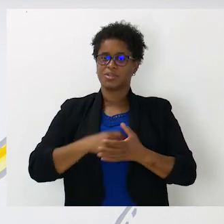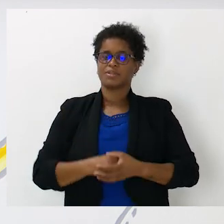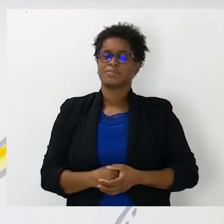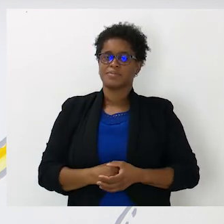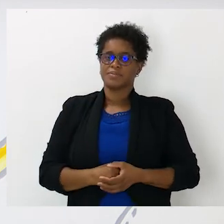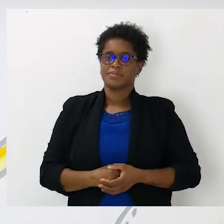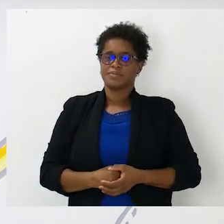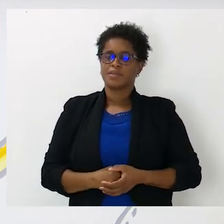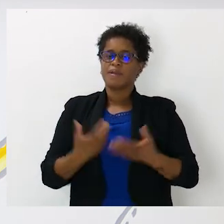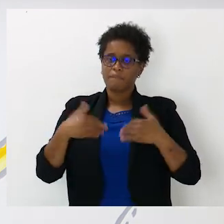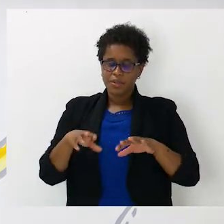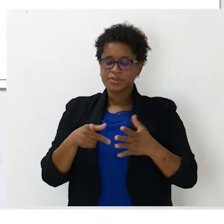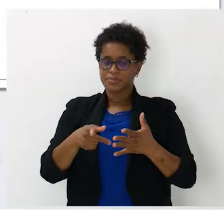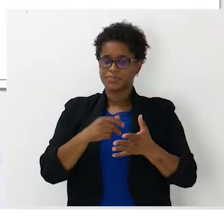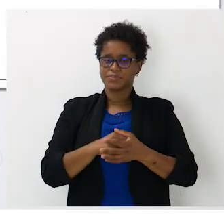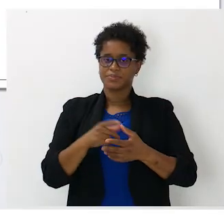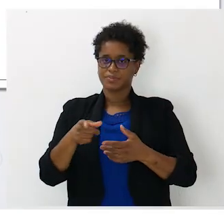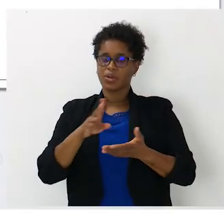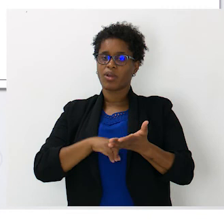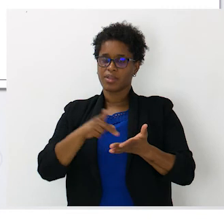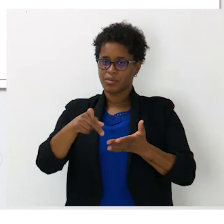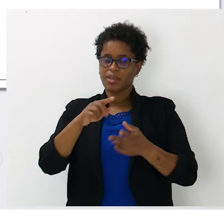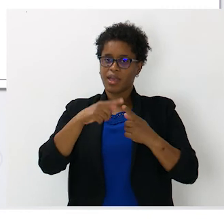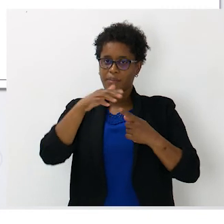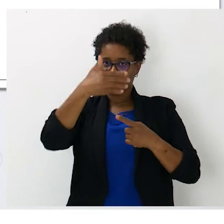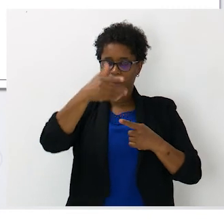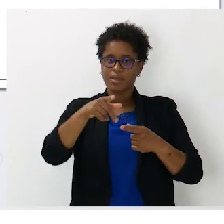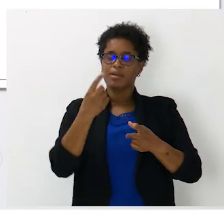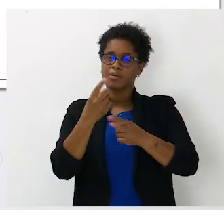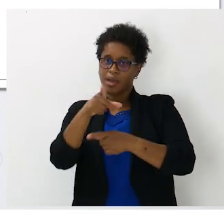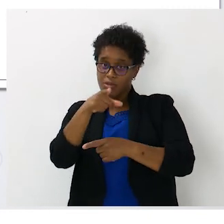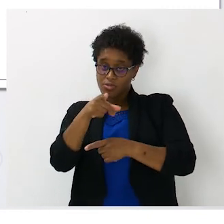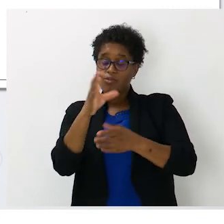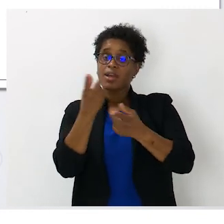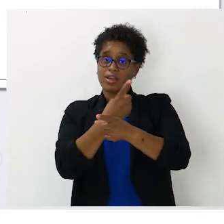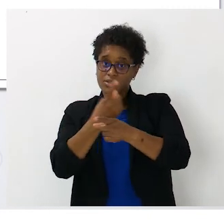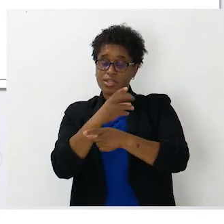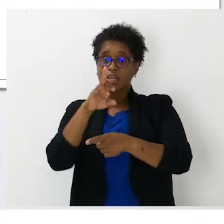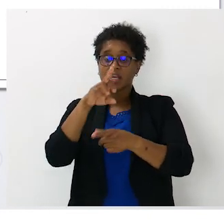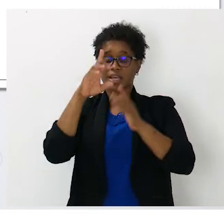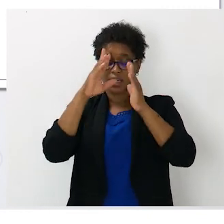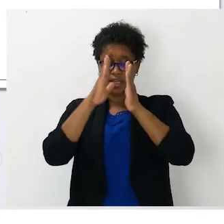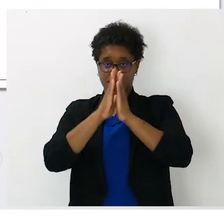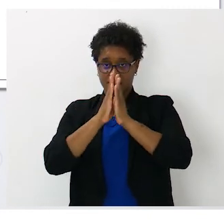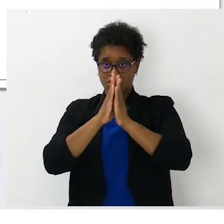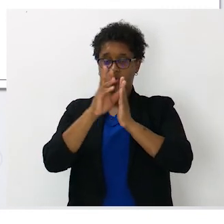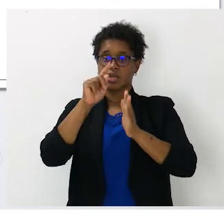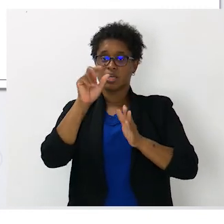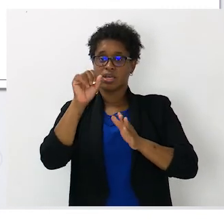essas questões. Mais concretamente, a primeira, caracteriza a religião